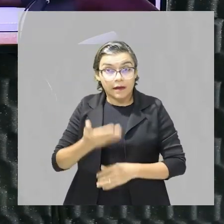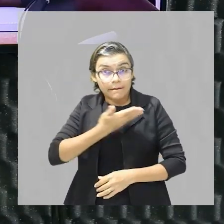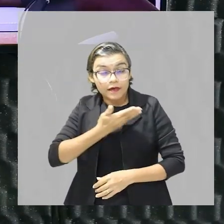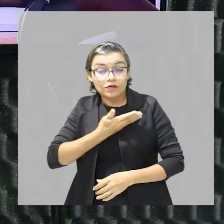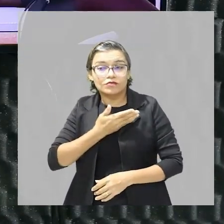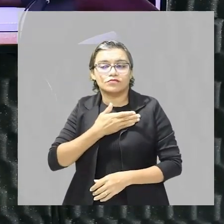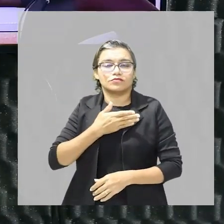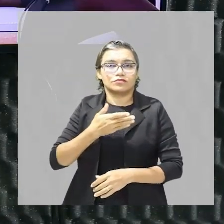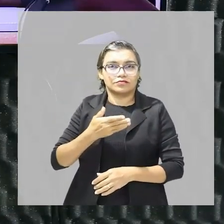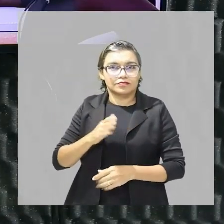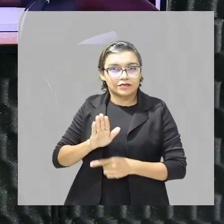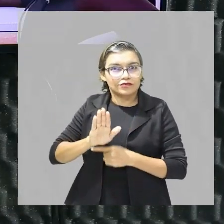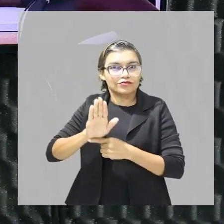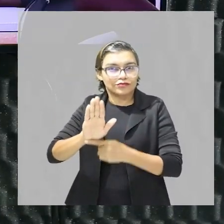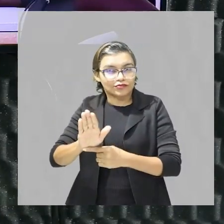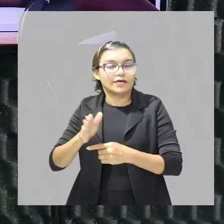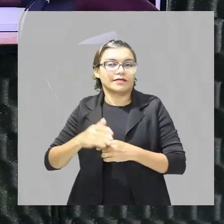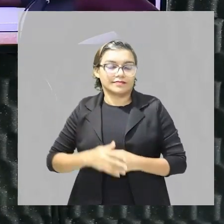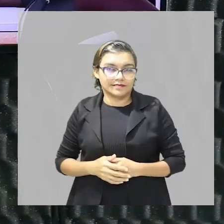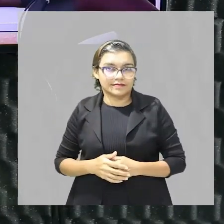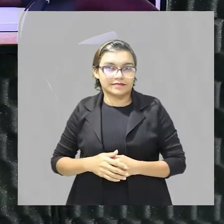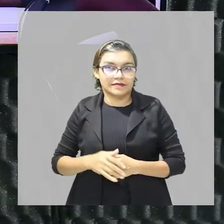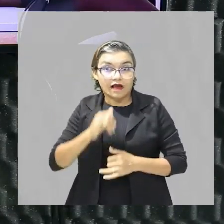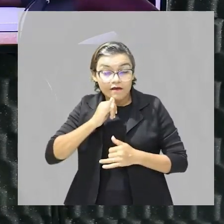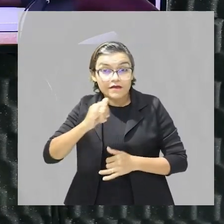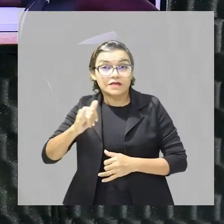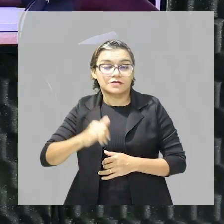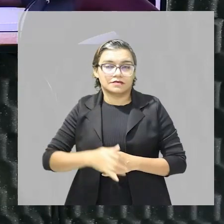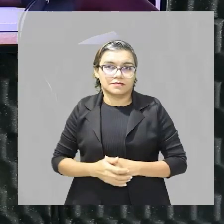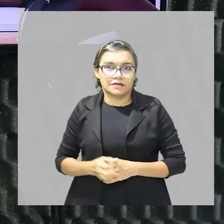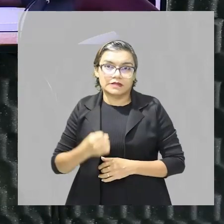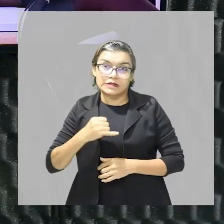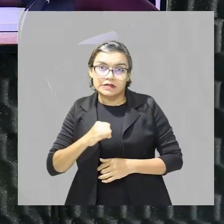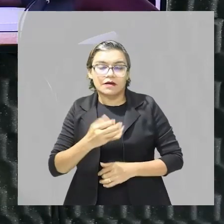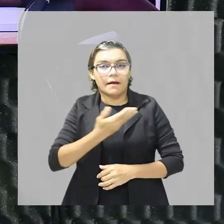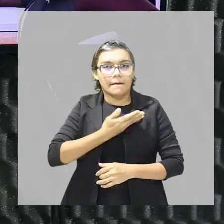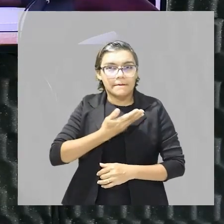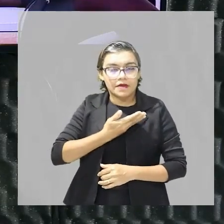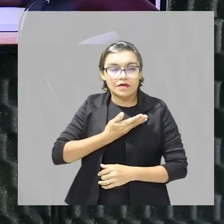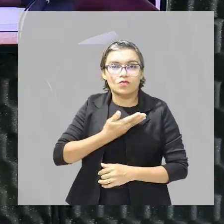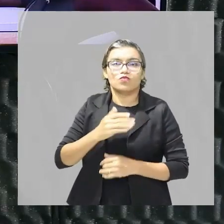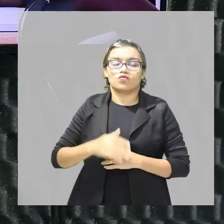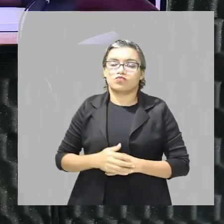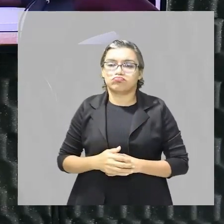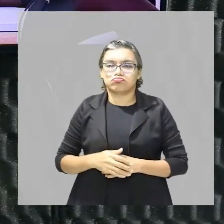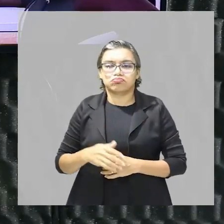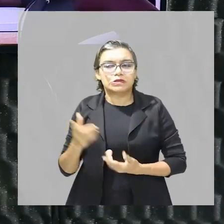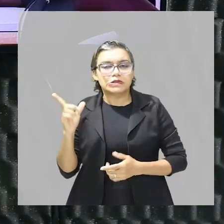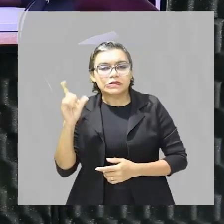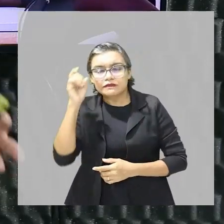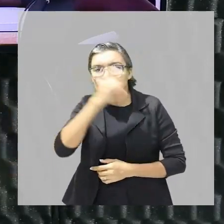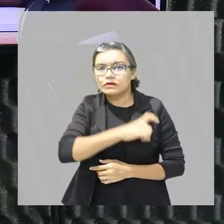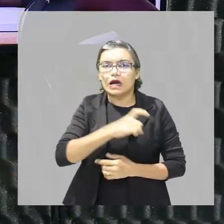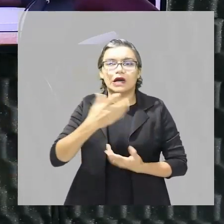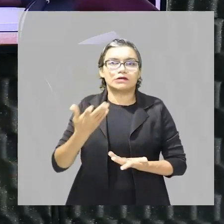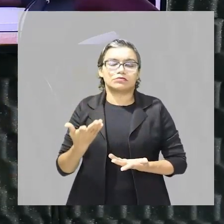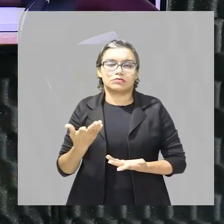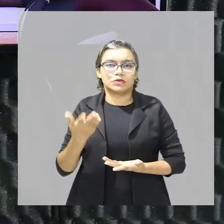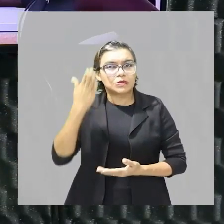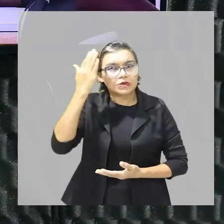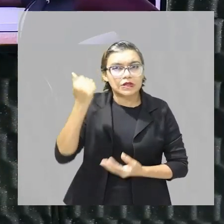amigos Ora eu sei que tem um amigo meu que tá com uma certa dificuldade que não tem como estudar que está